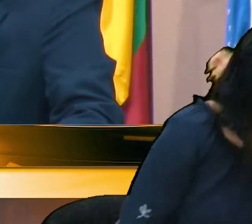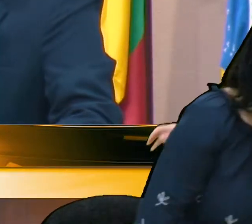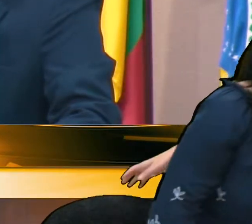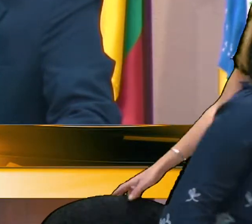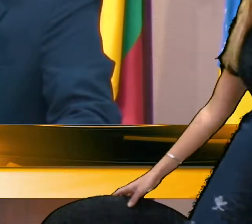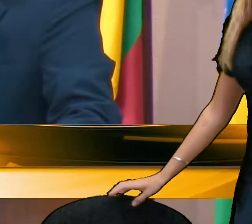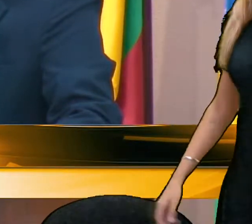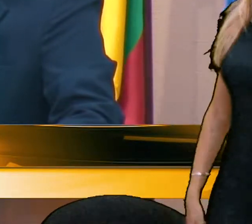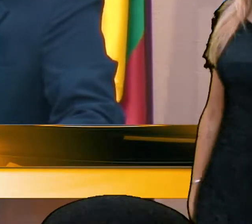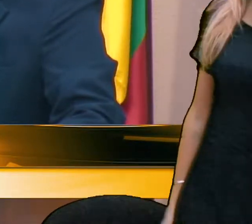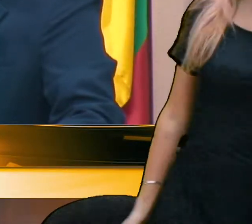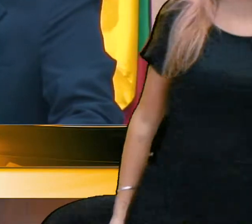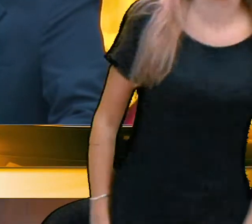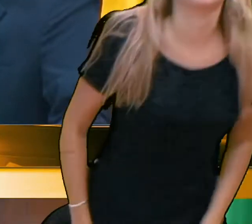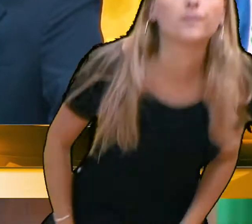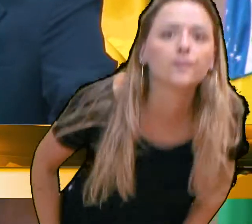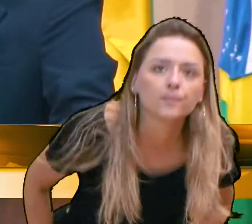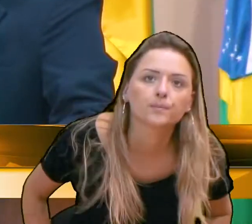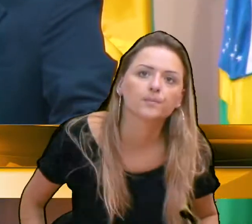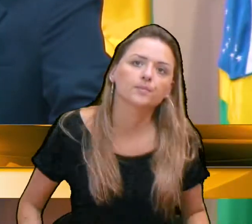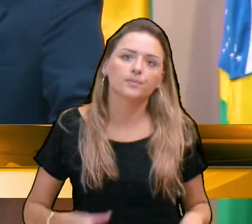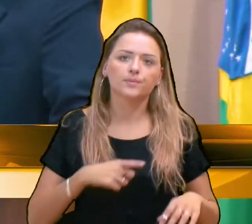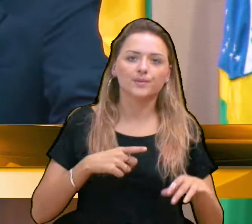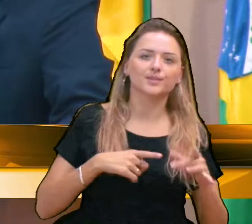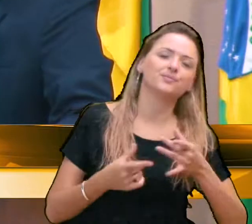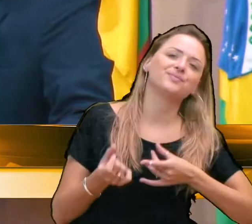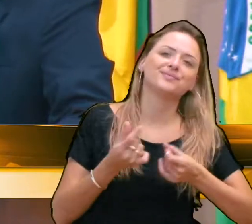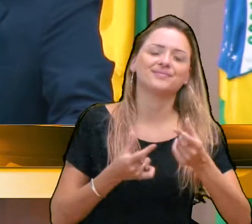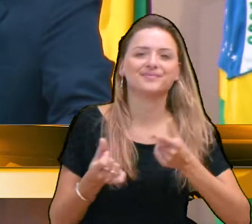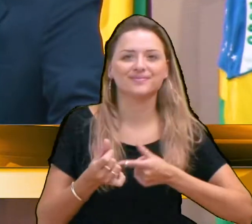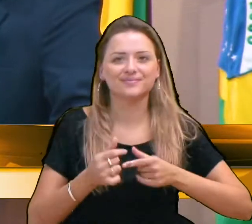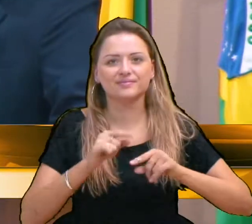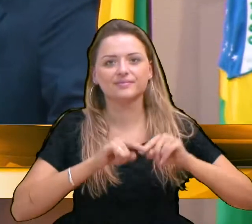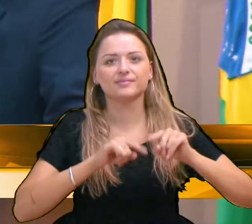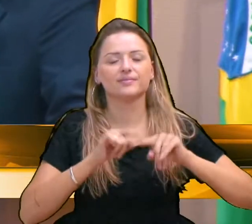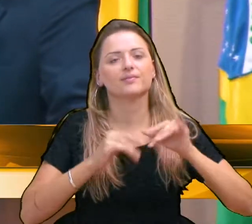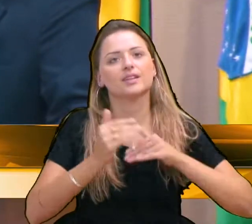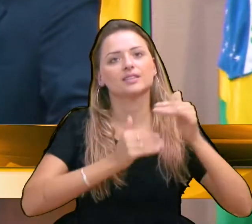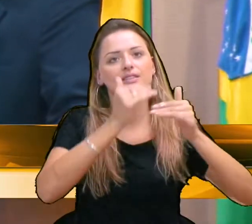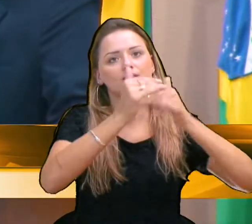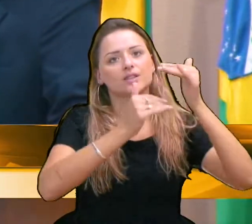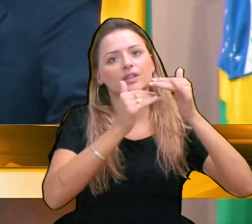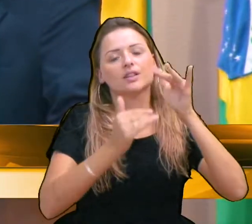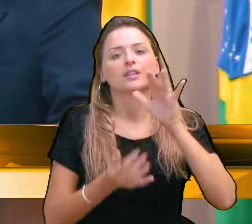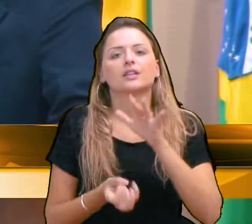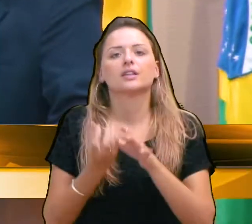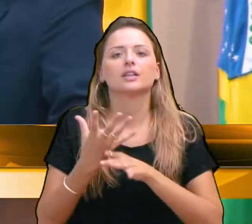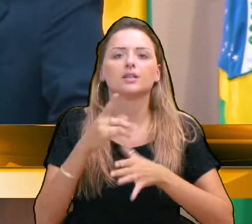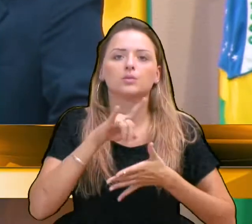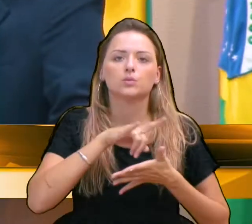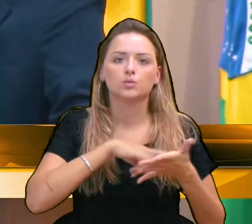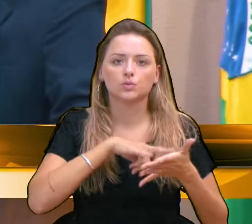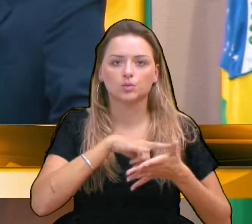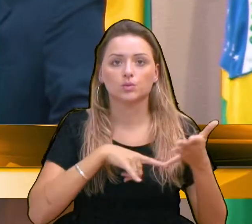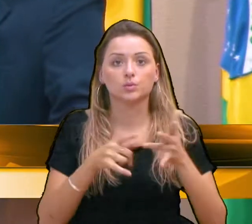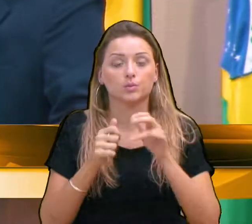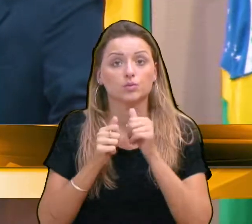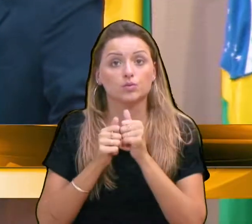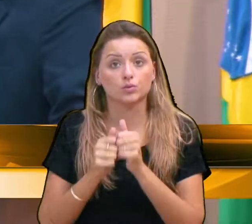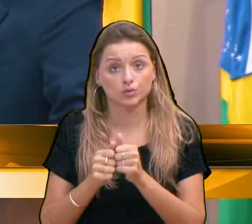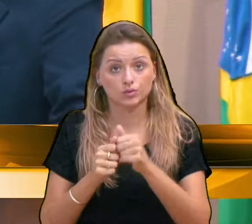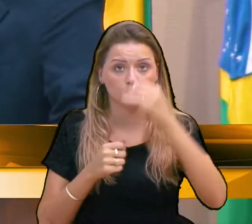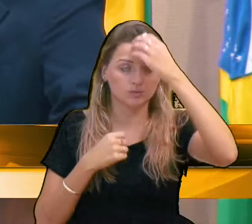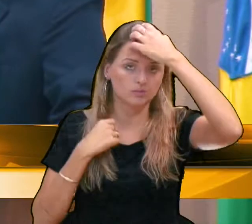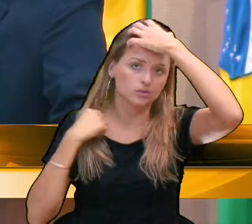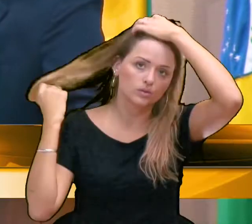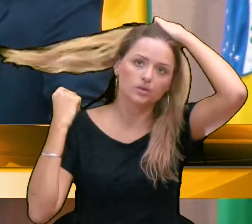objetivo. A gente tem algumas das atividades que estamos desenvolvendo, uma delas, elaboramos um documento em conjunto, onde foi